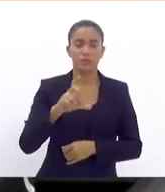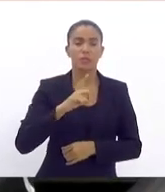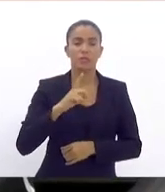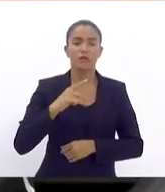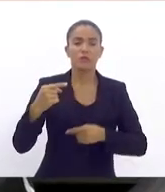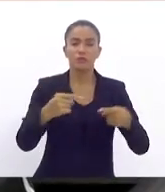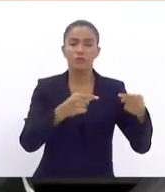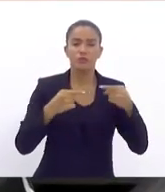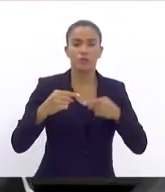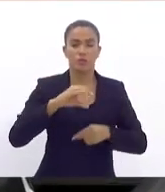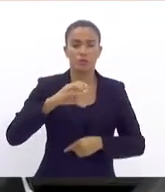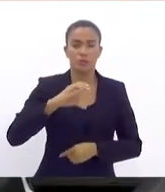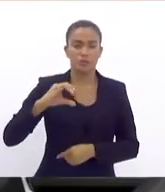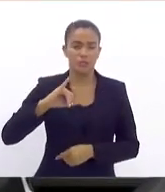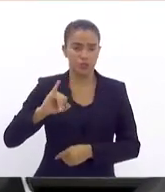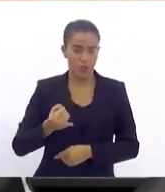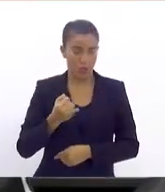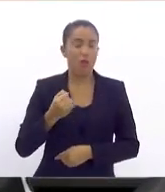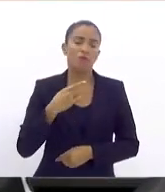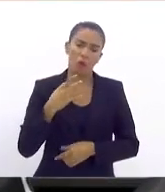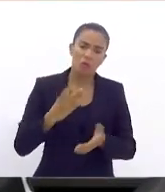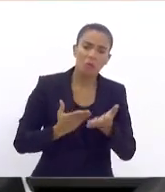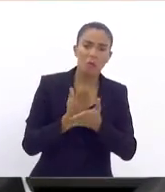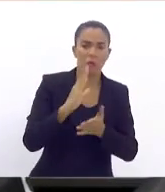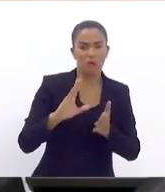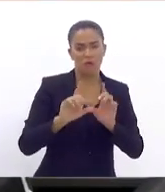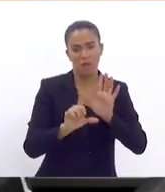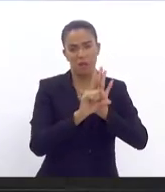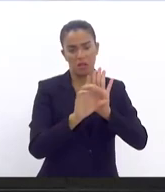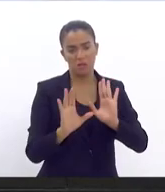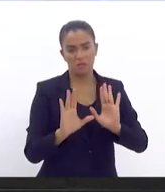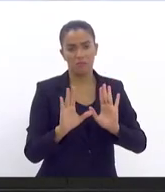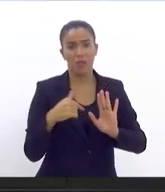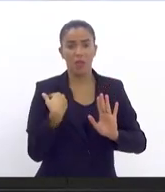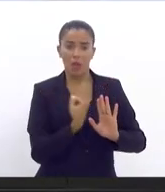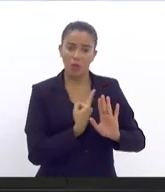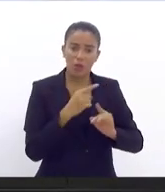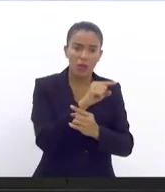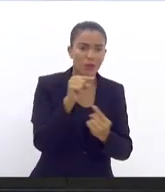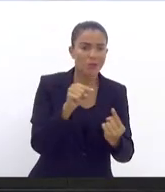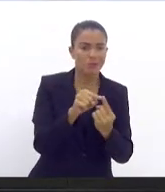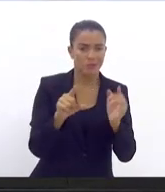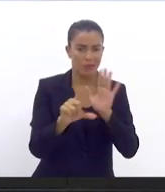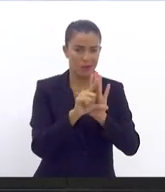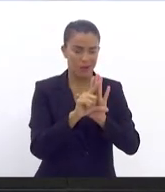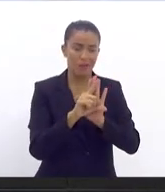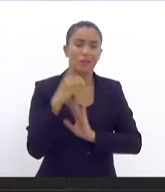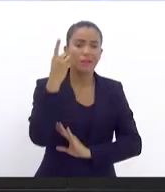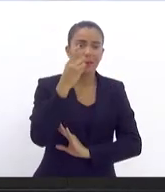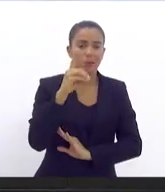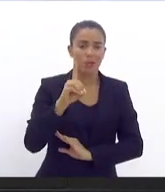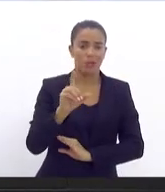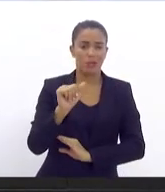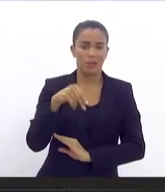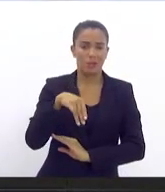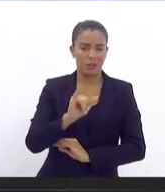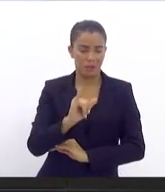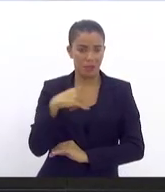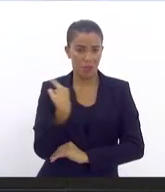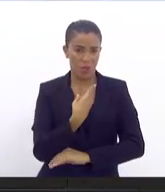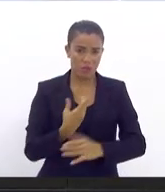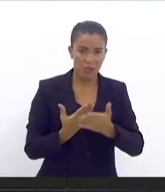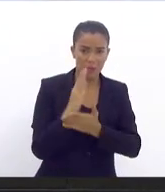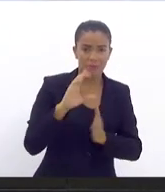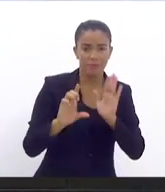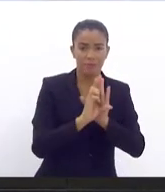CCJ. Mas a grande discussão é o seguinte, a gente aprova a lei. Eu estou querendo dar objetividade à lei da deputada Dani. Isso. A gente aprova uma lei que